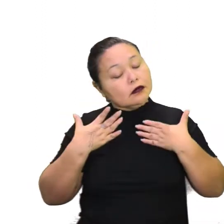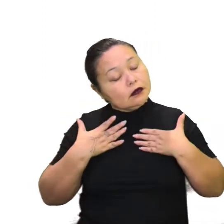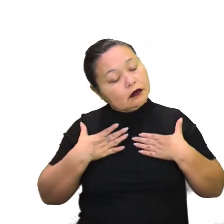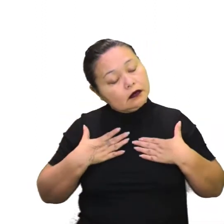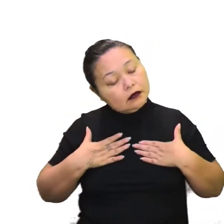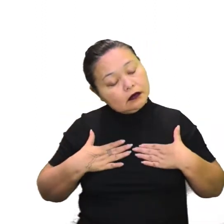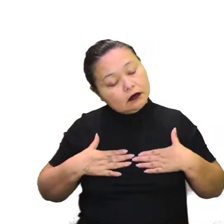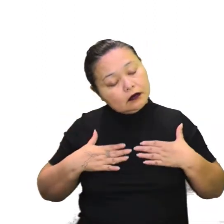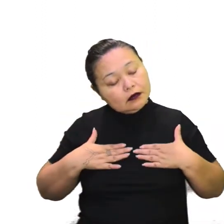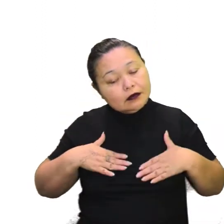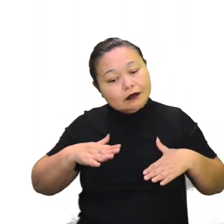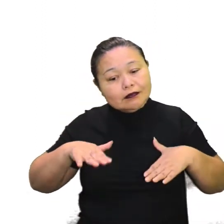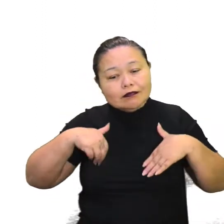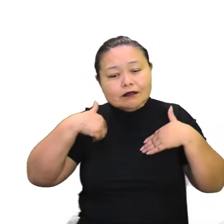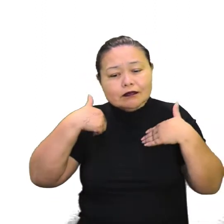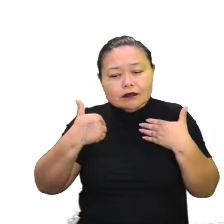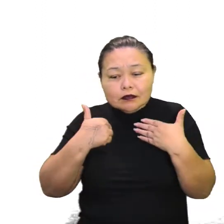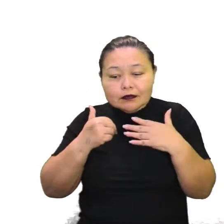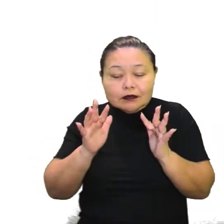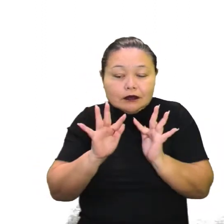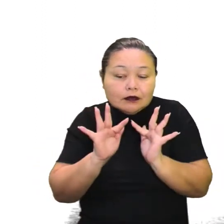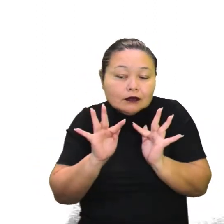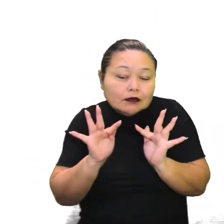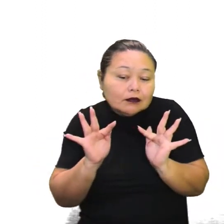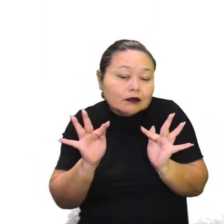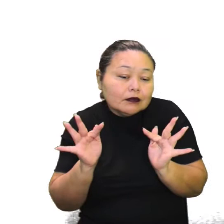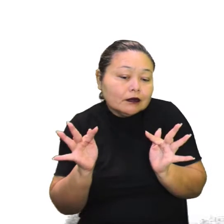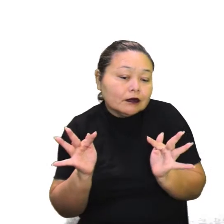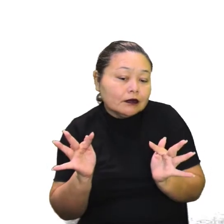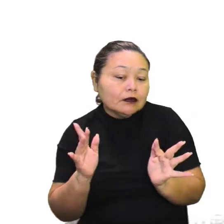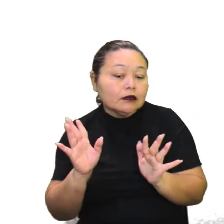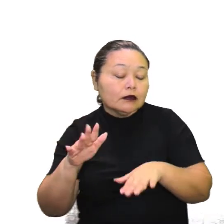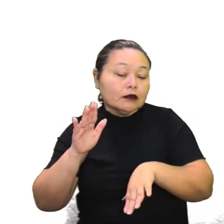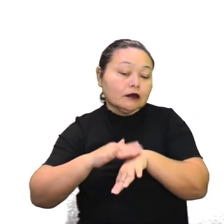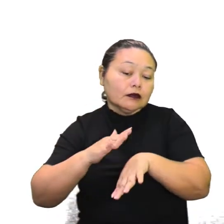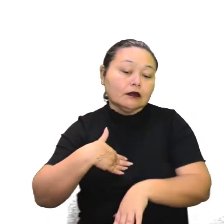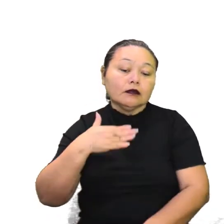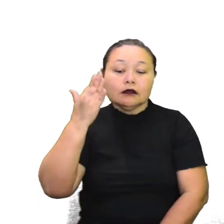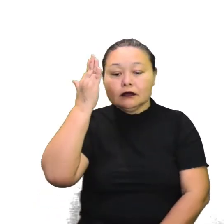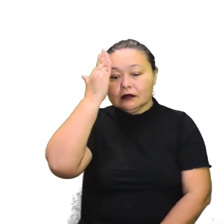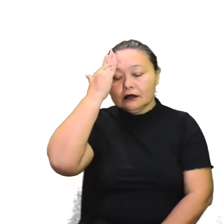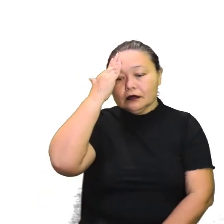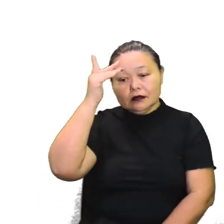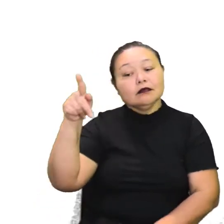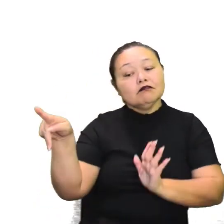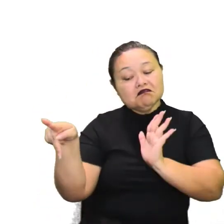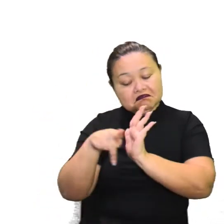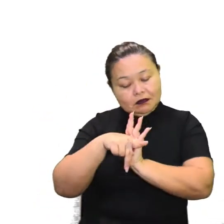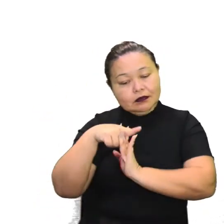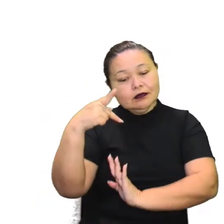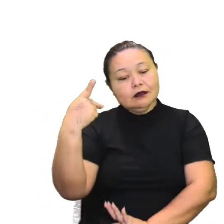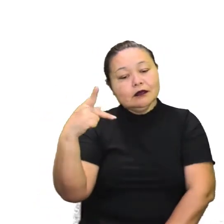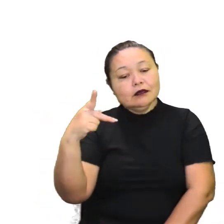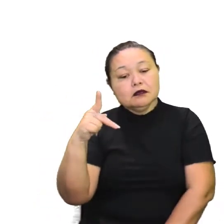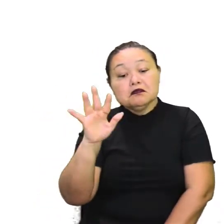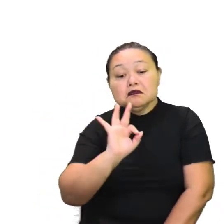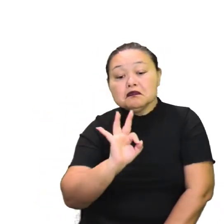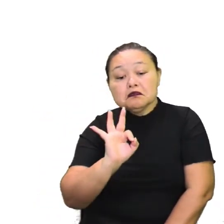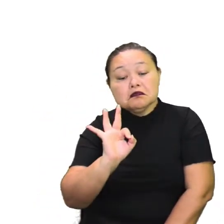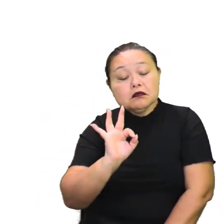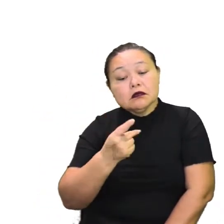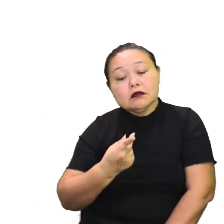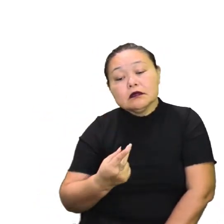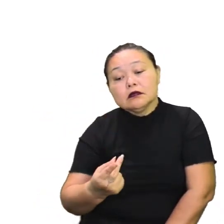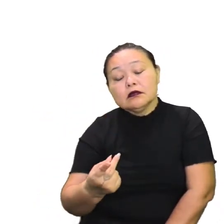E é uma calma tão feita de humildade que tão mar te soubesse pertencida.